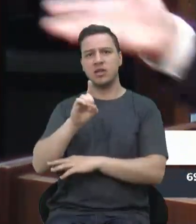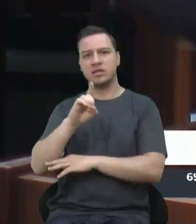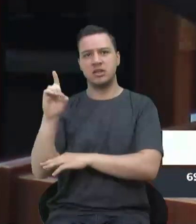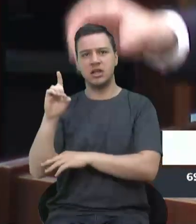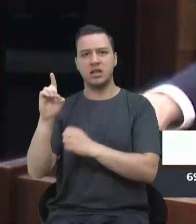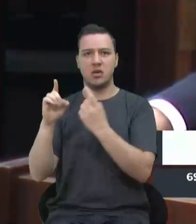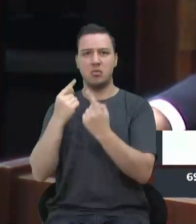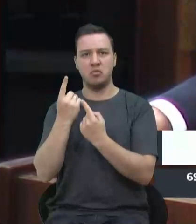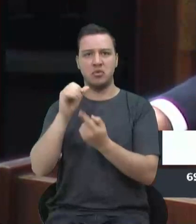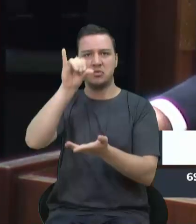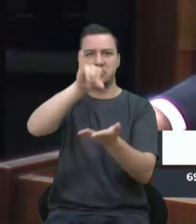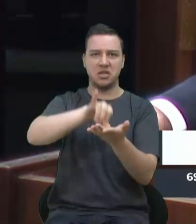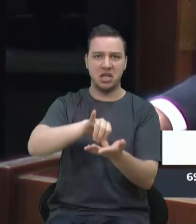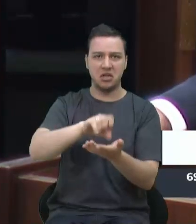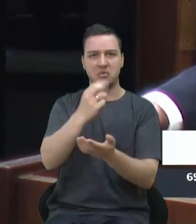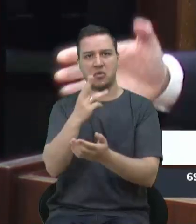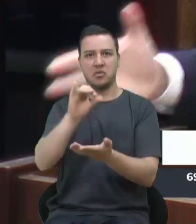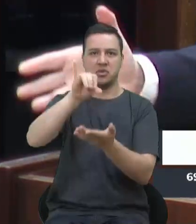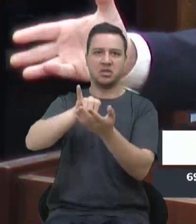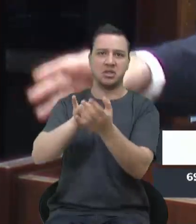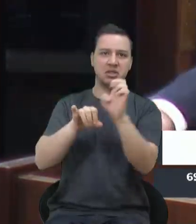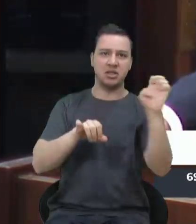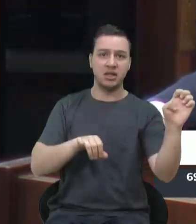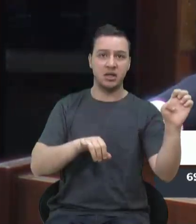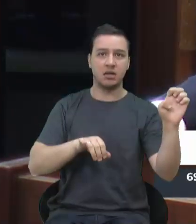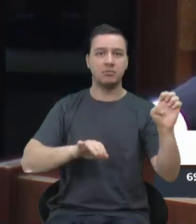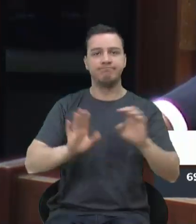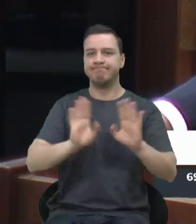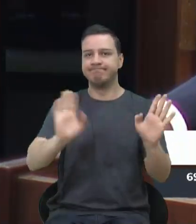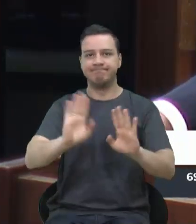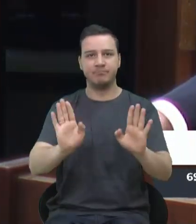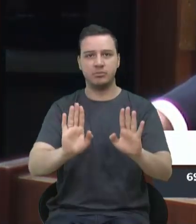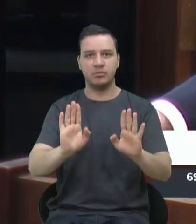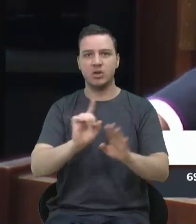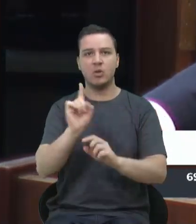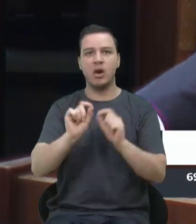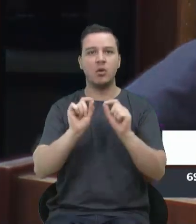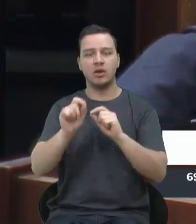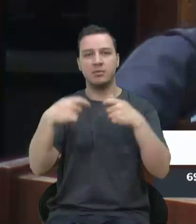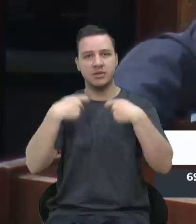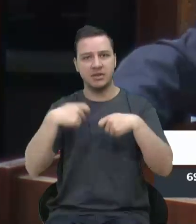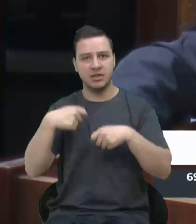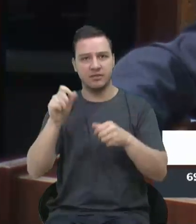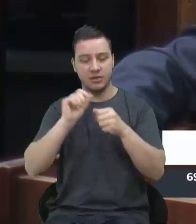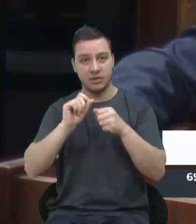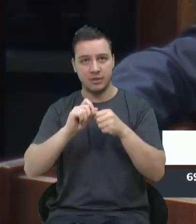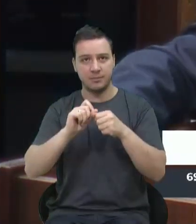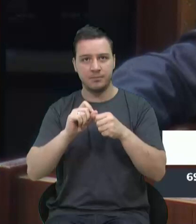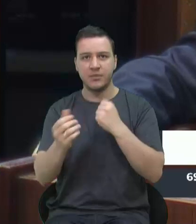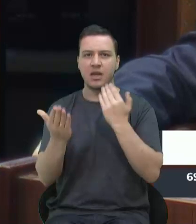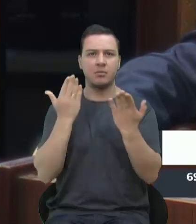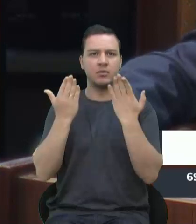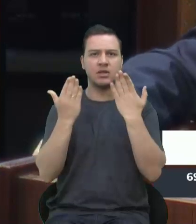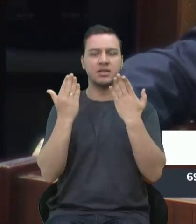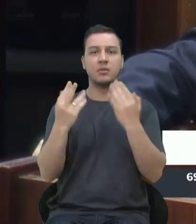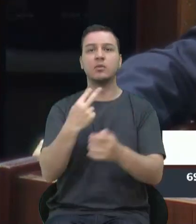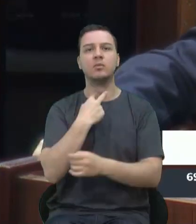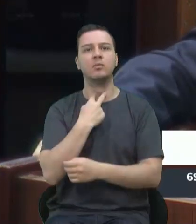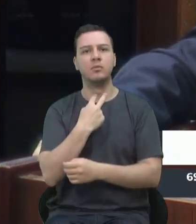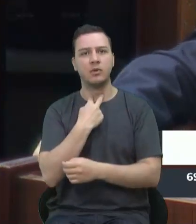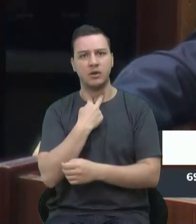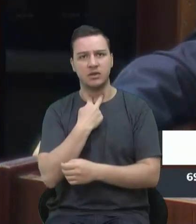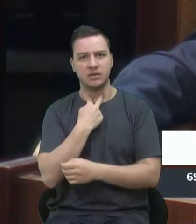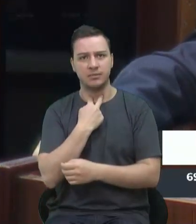do centro, do centro-esquerda. Não é esta a ponderação de se fazer. A ponderação não poderá, senhor presidente,